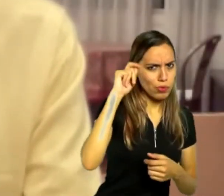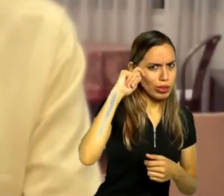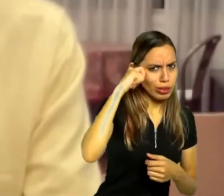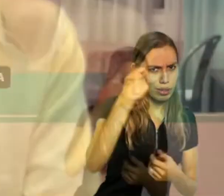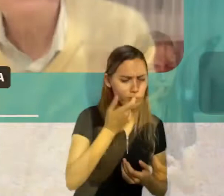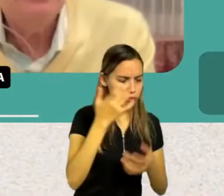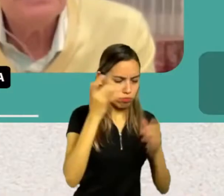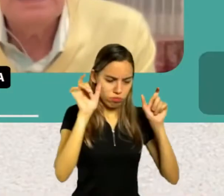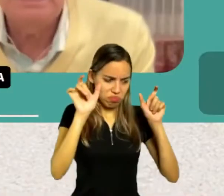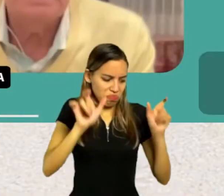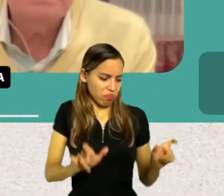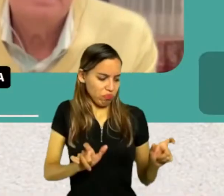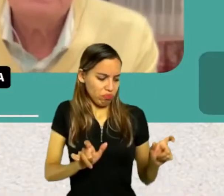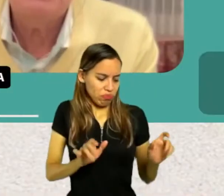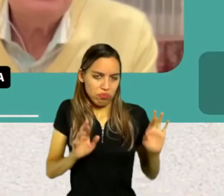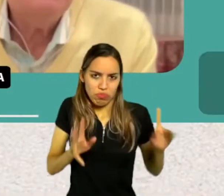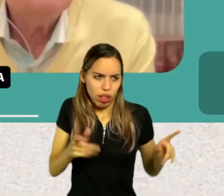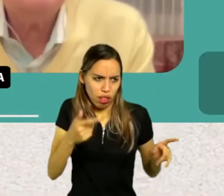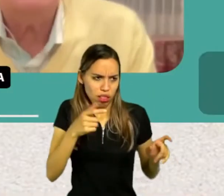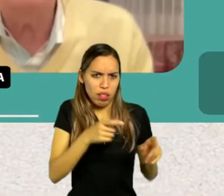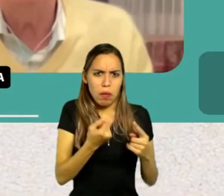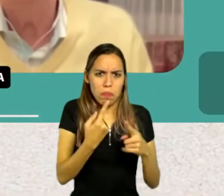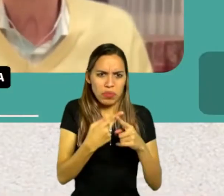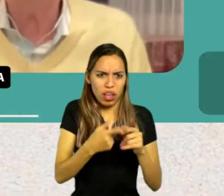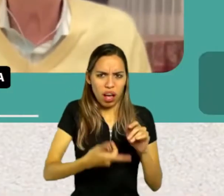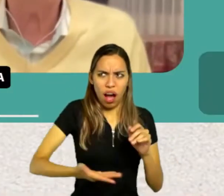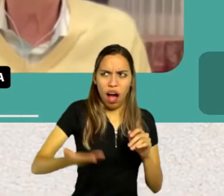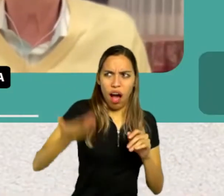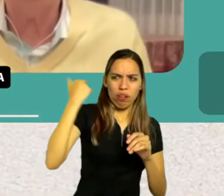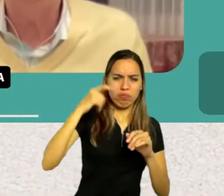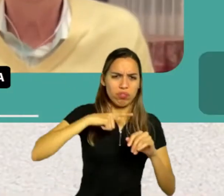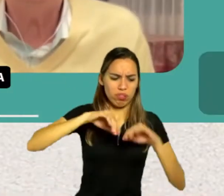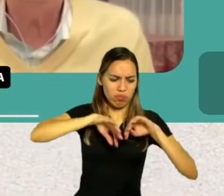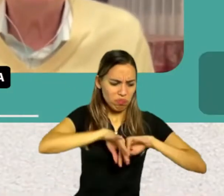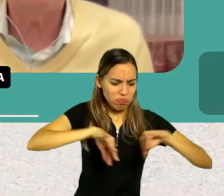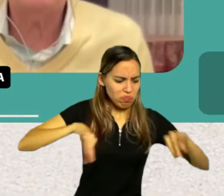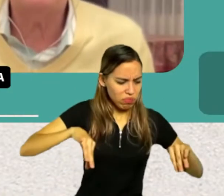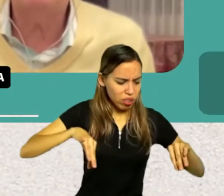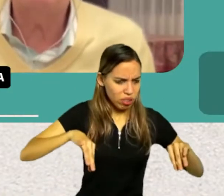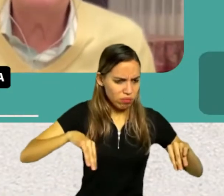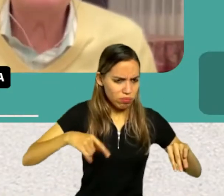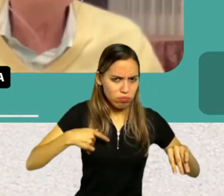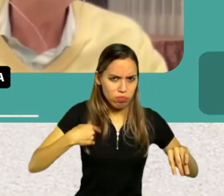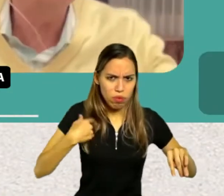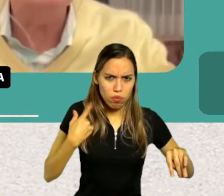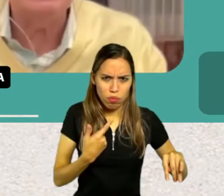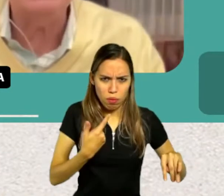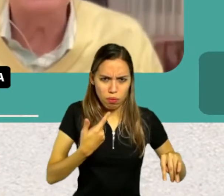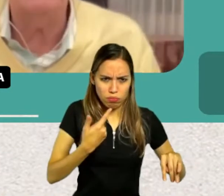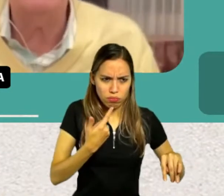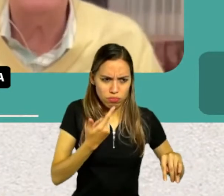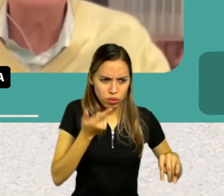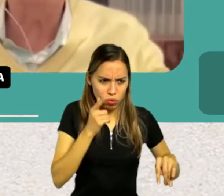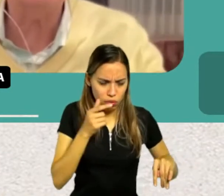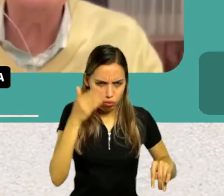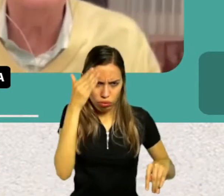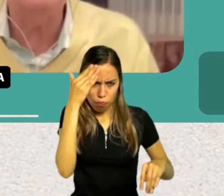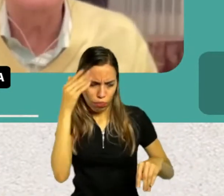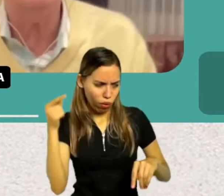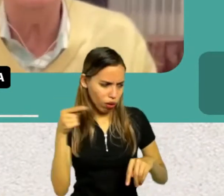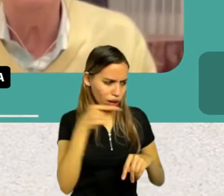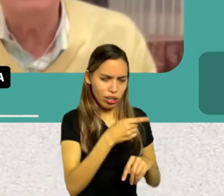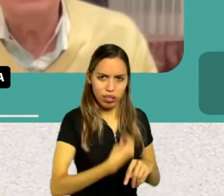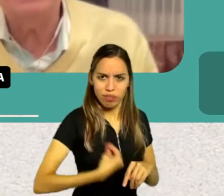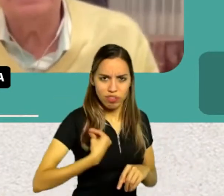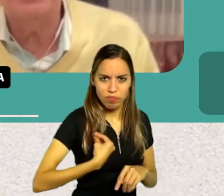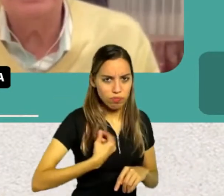consegue, não tem ideia. Não consegue, sabe? Você não consegue sentir o que uma pessoa percebe no olhar da outra, na